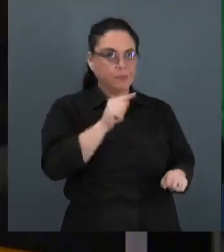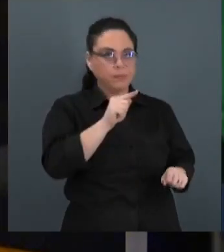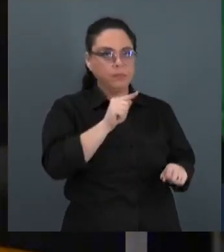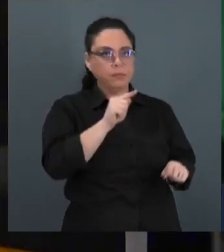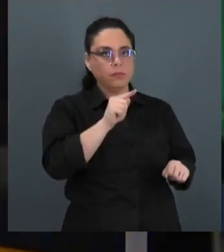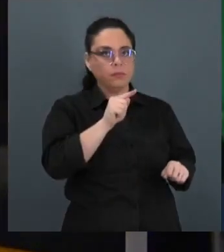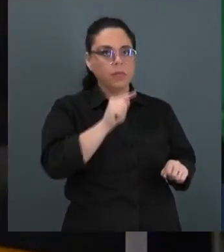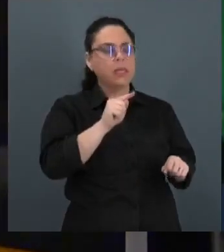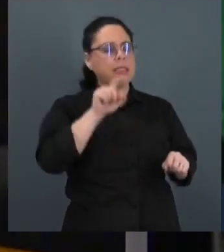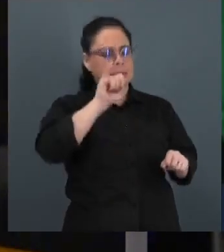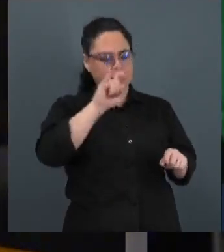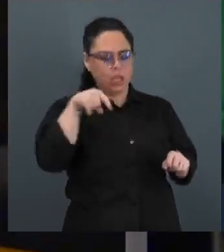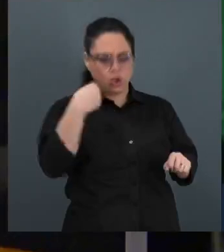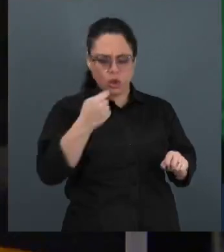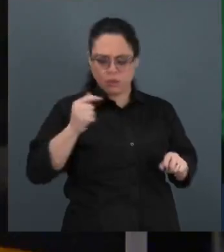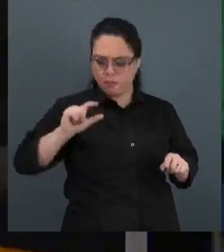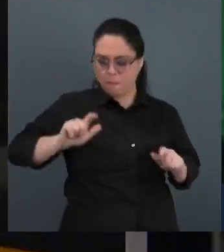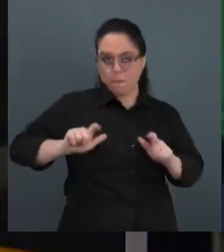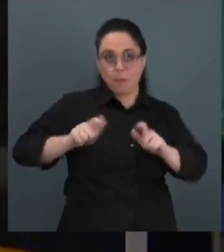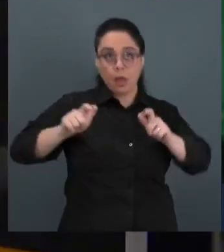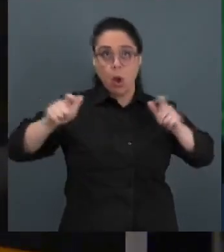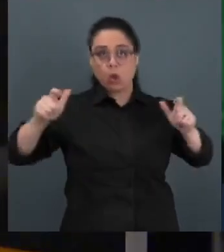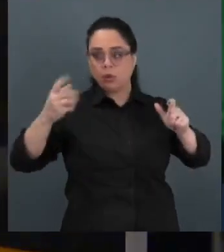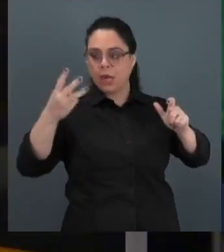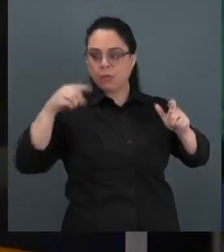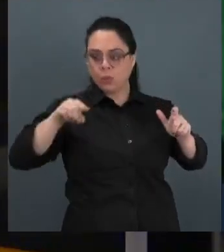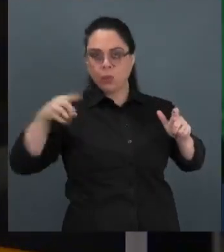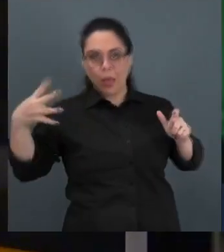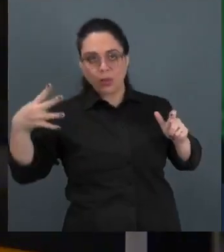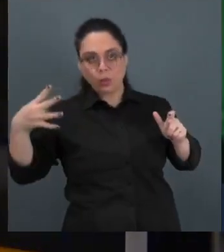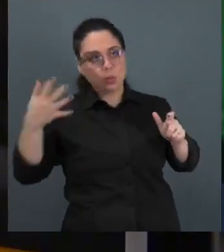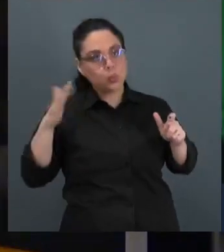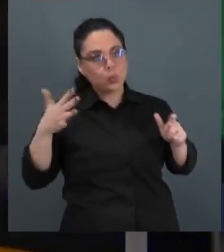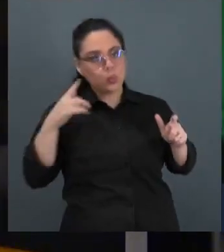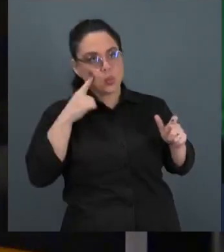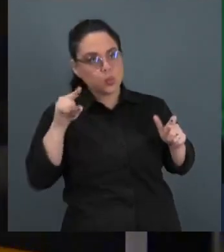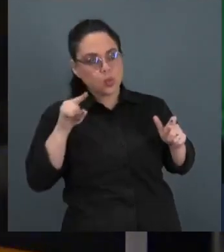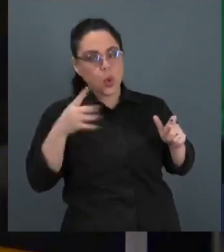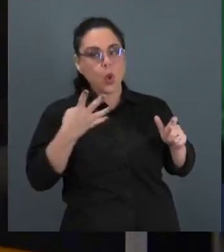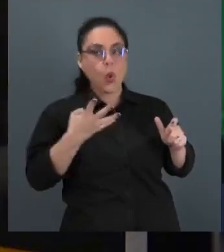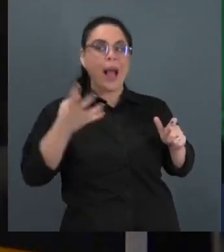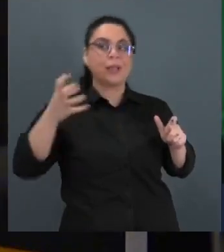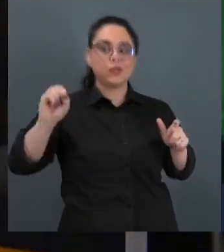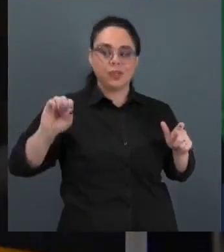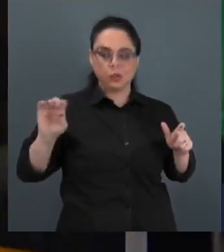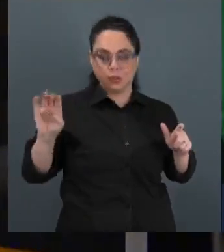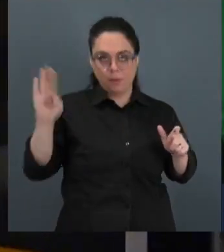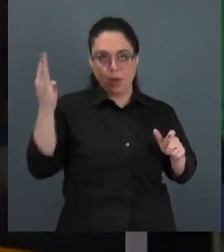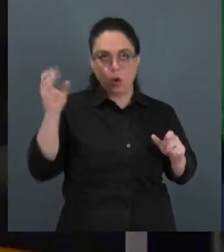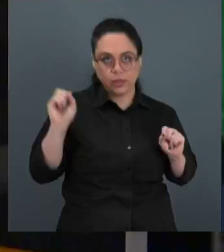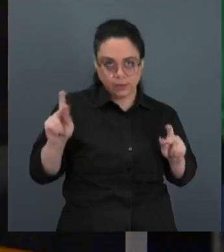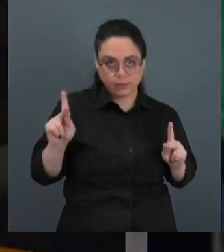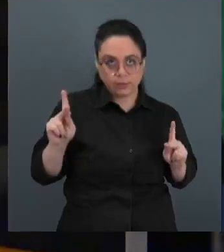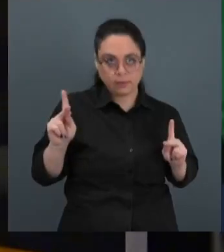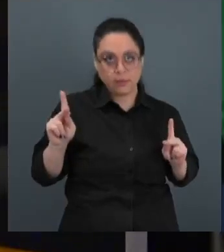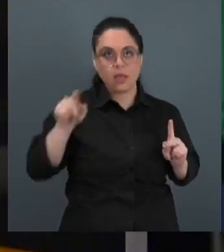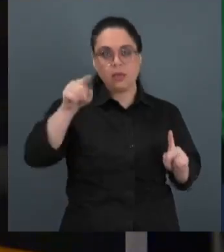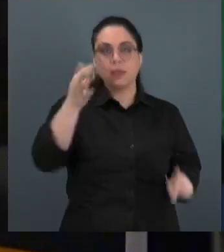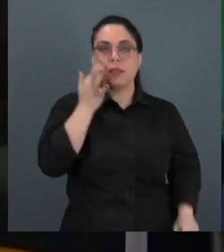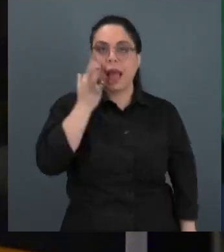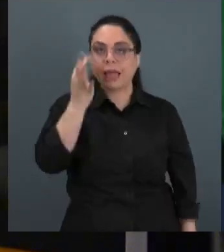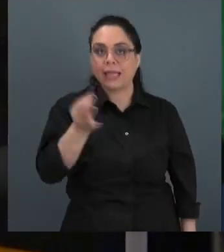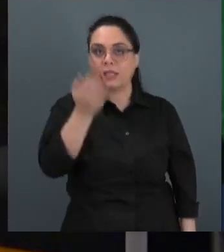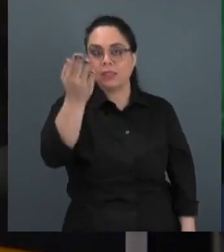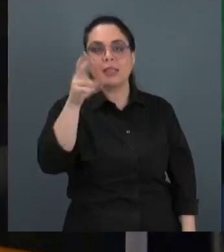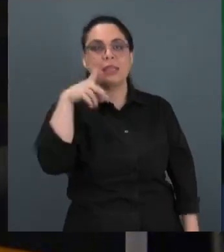crescemos 3,4%, nós estamos falando em algo como 400 bilhões de reais. Peço a atenção do